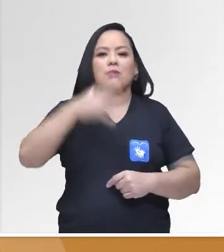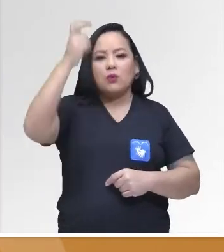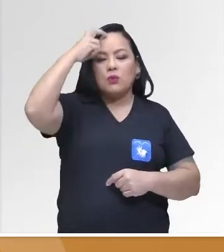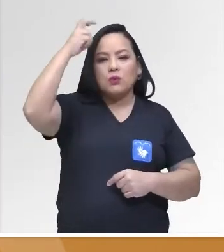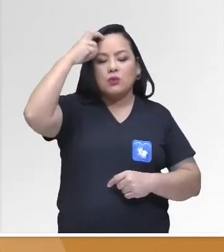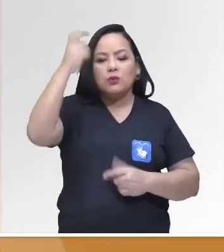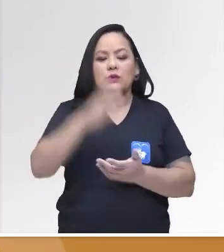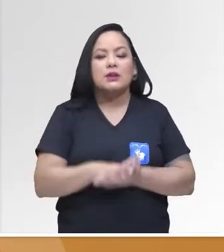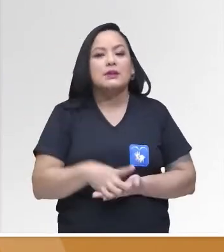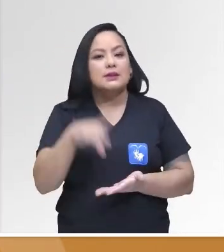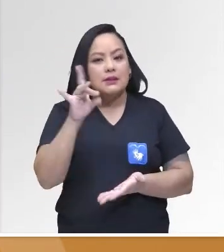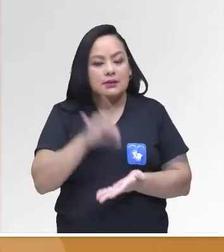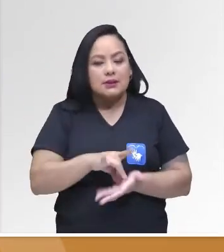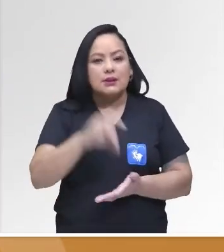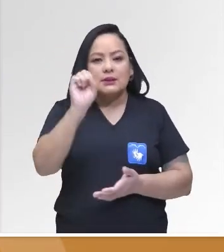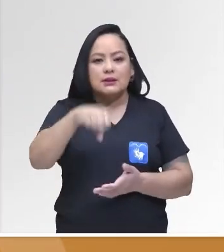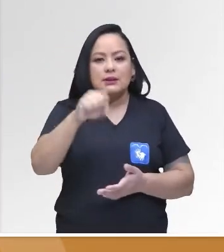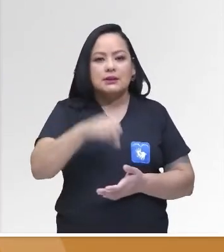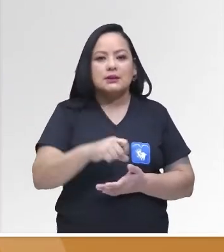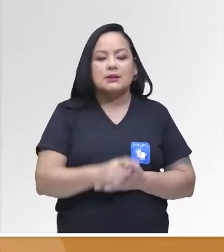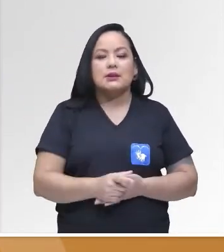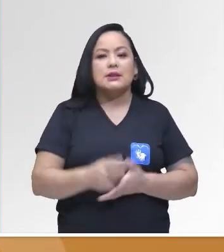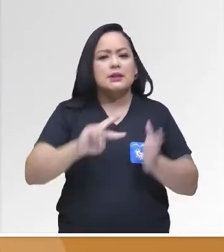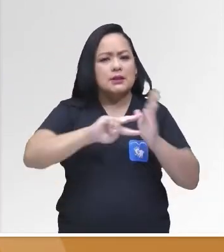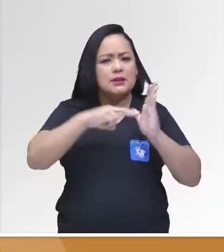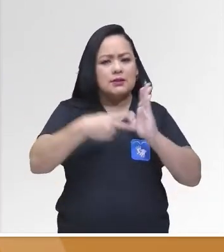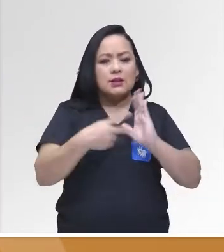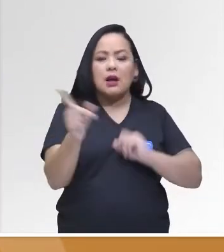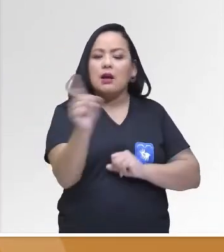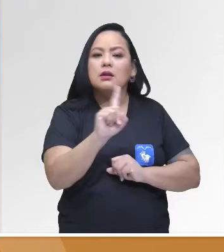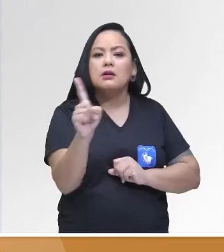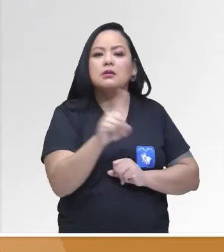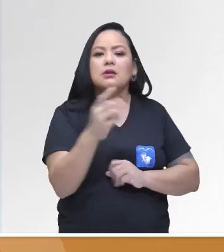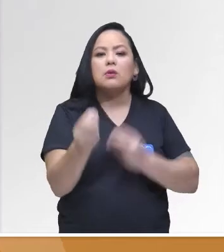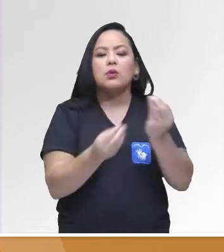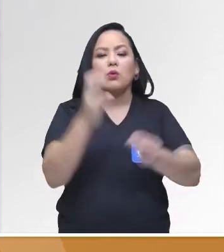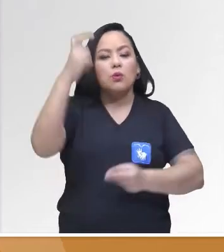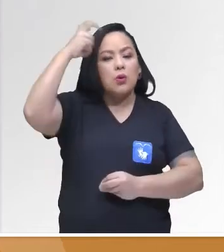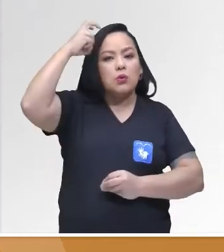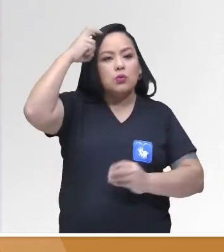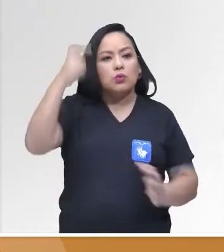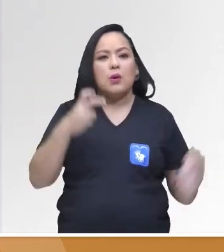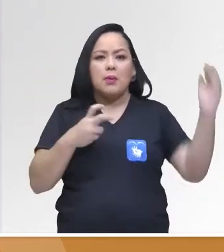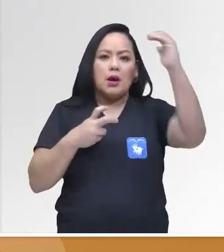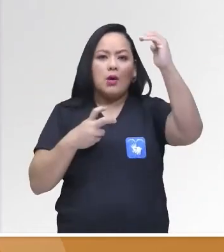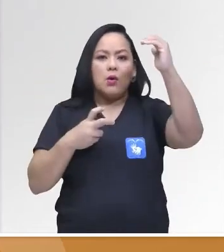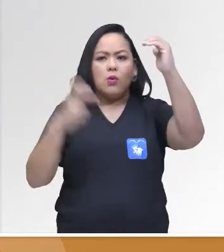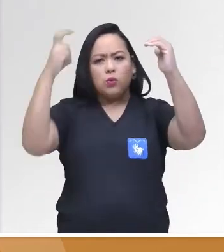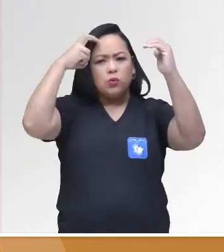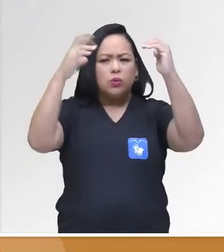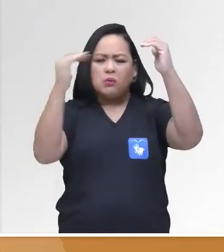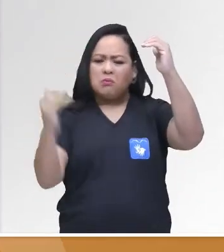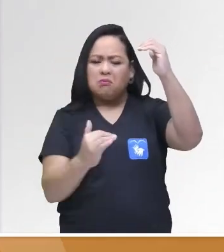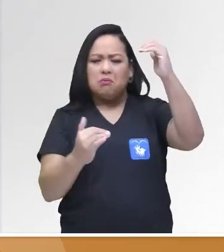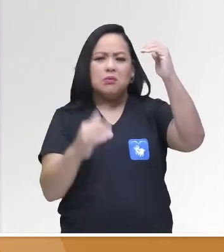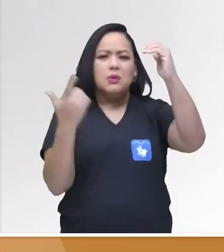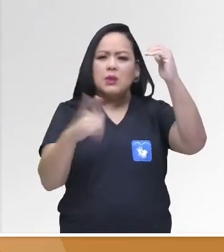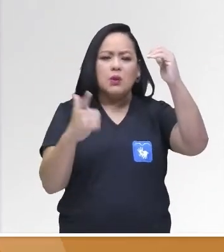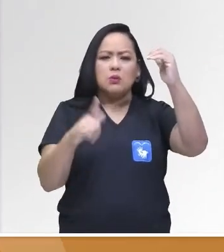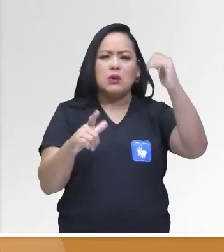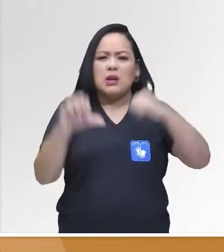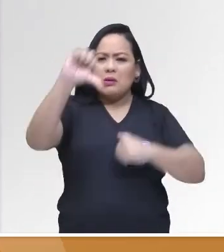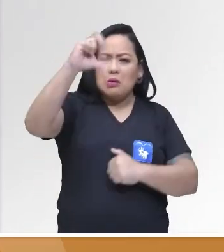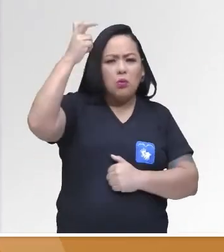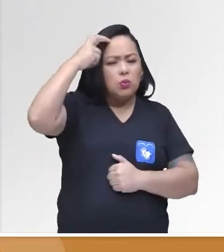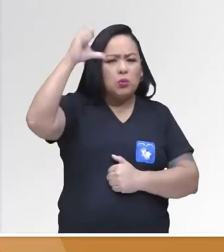E, certamente, isso não quer dizer que a cultura é maior ou menor, pior